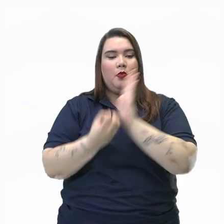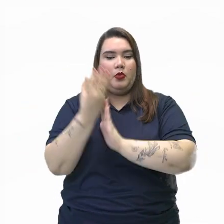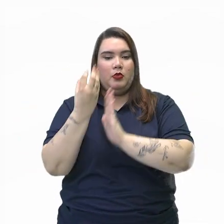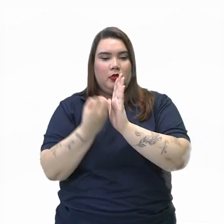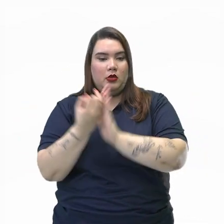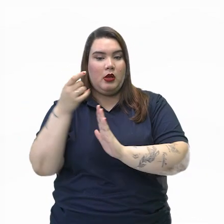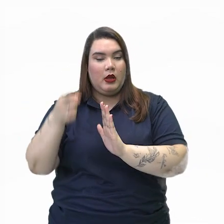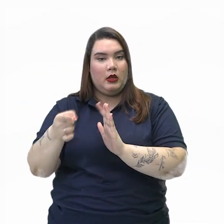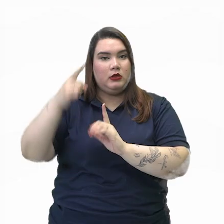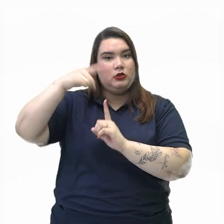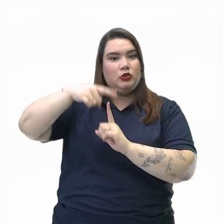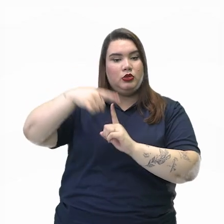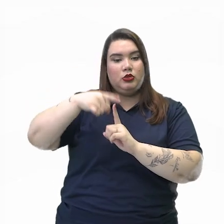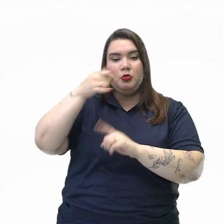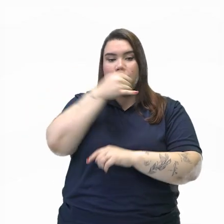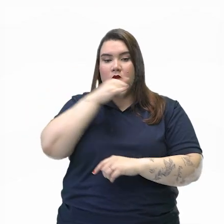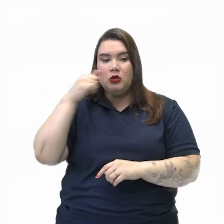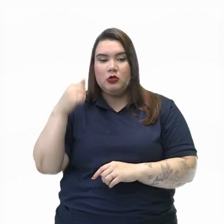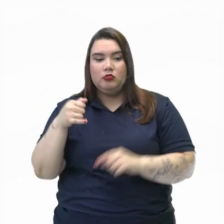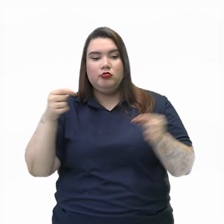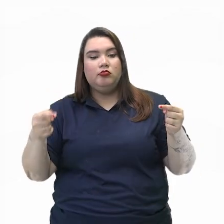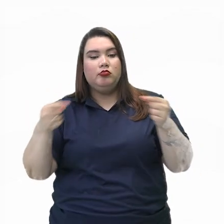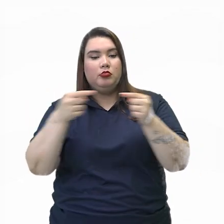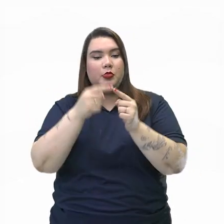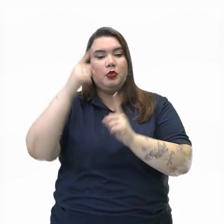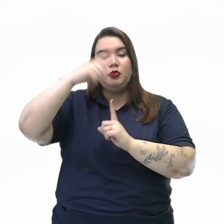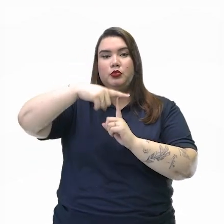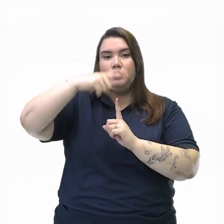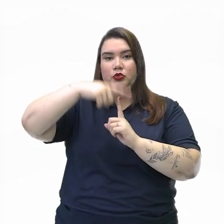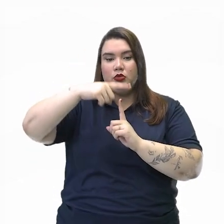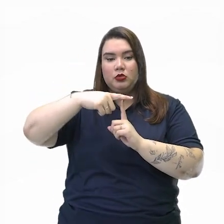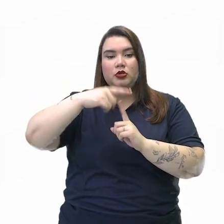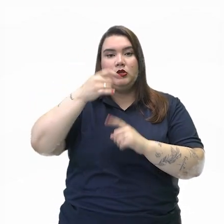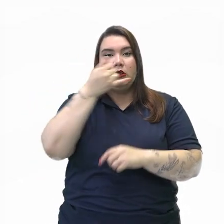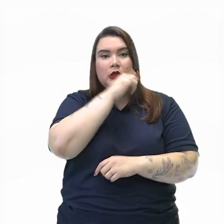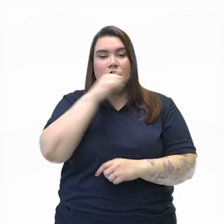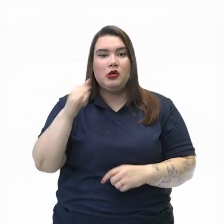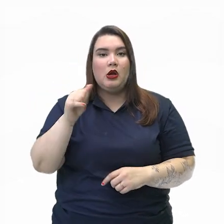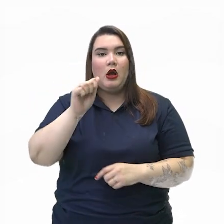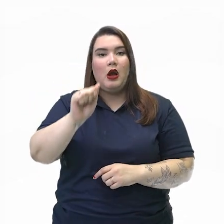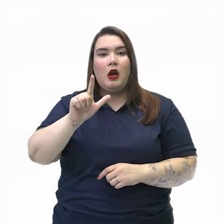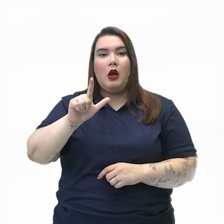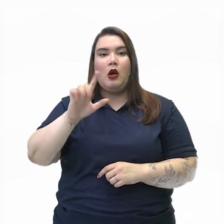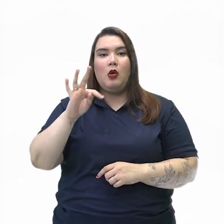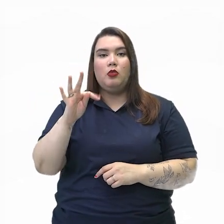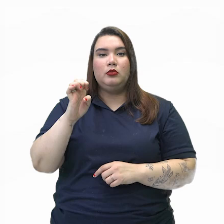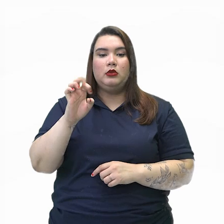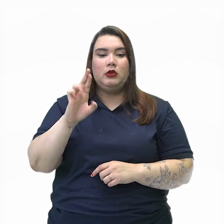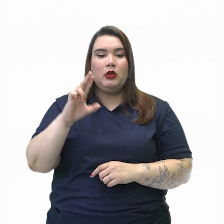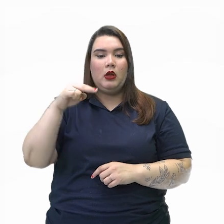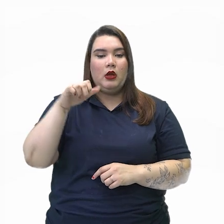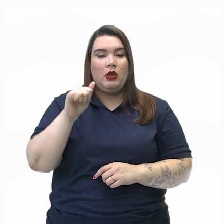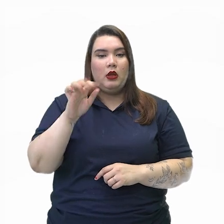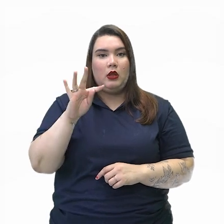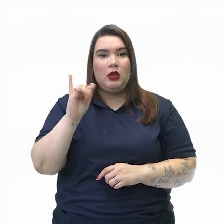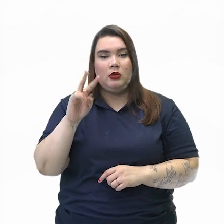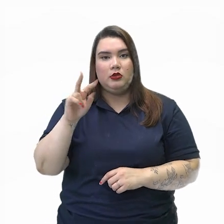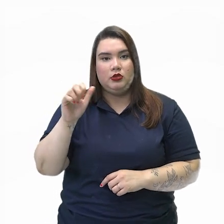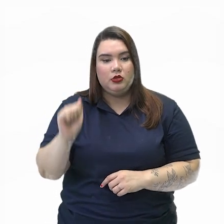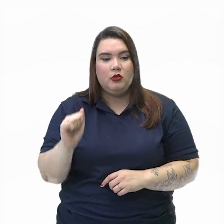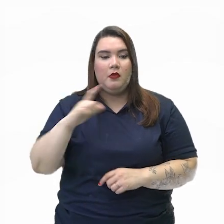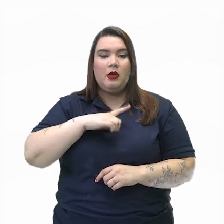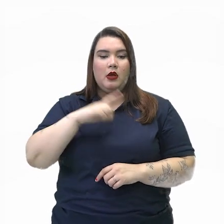produzida. E essa energia fotovoltaica, ela é considerada uma fonte de energia